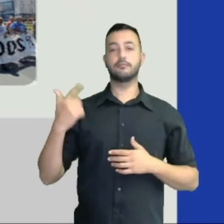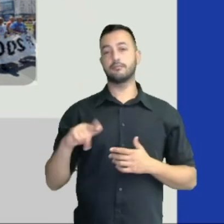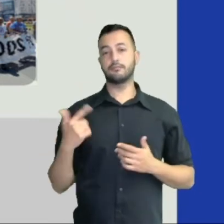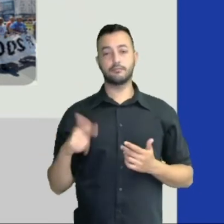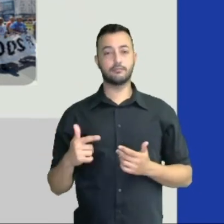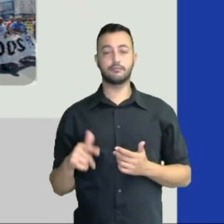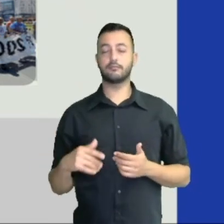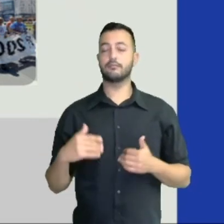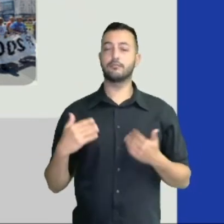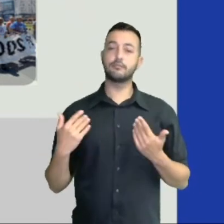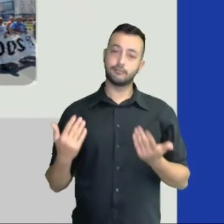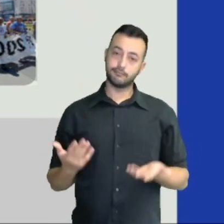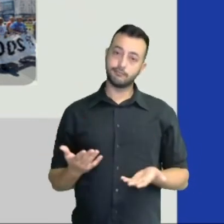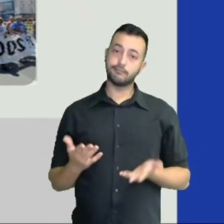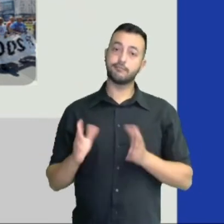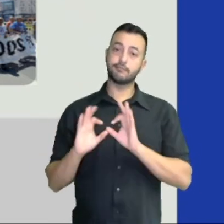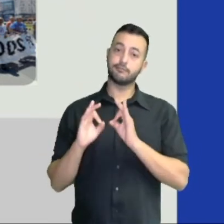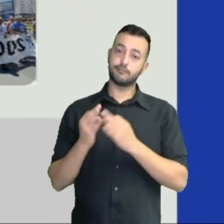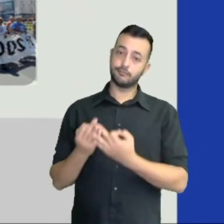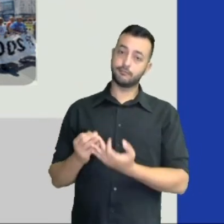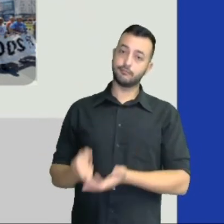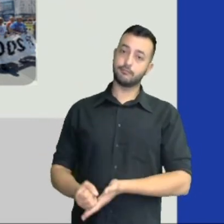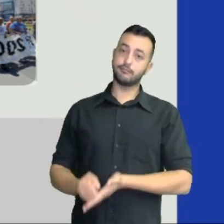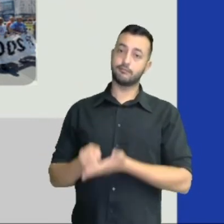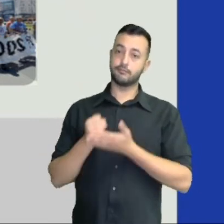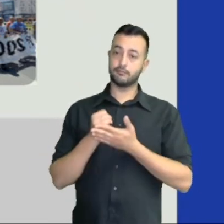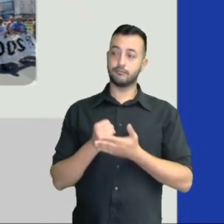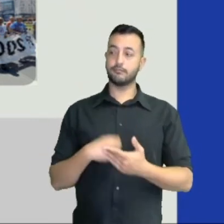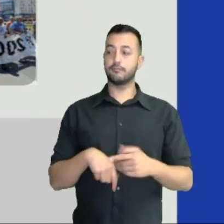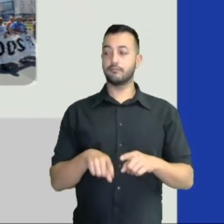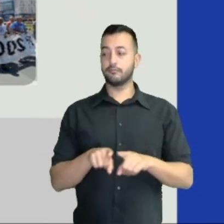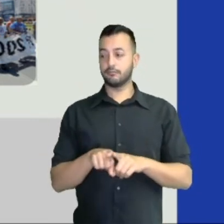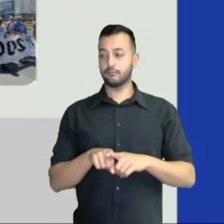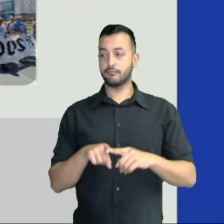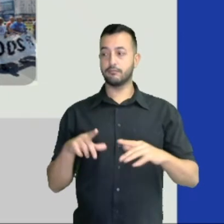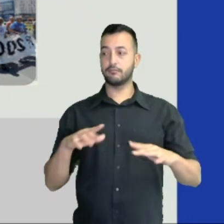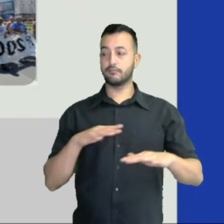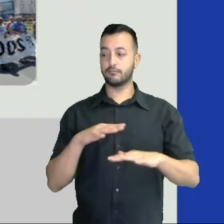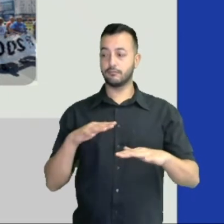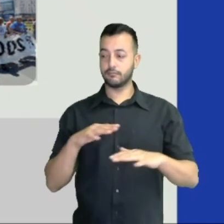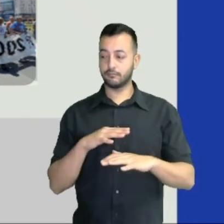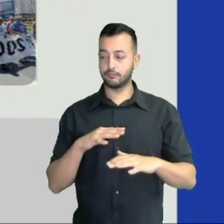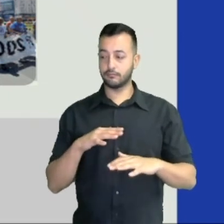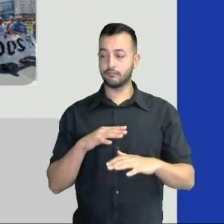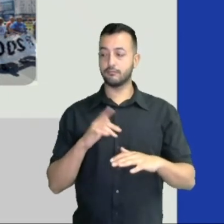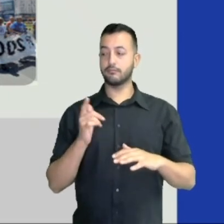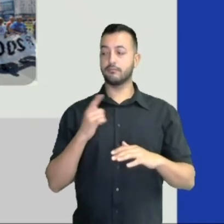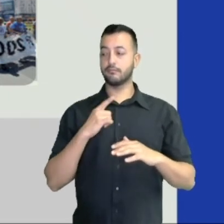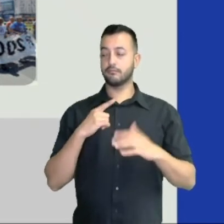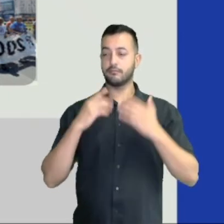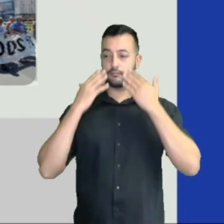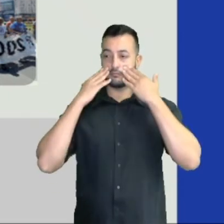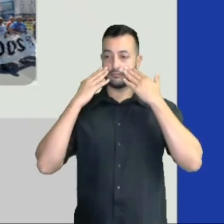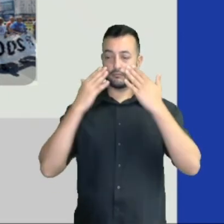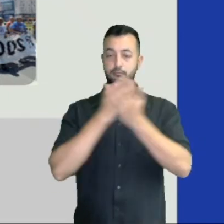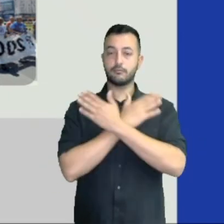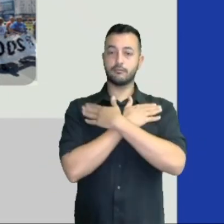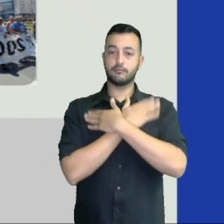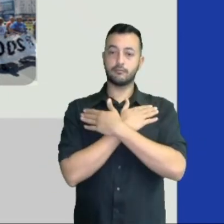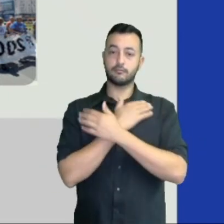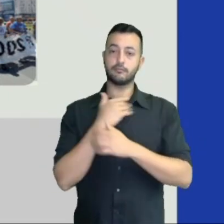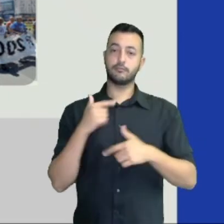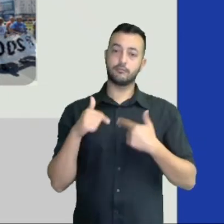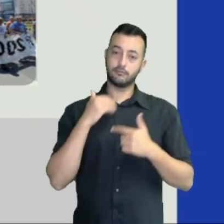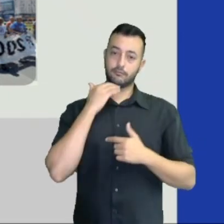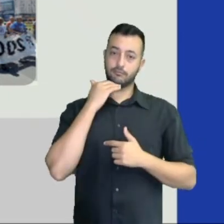para abrigar sua família. Temos movimentos, né, como a Frente